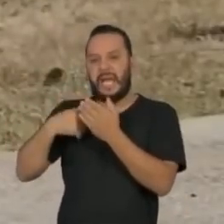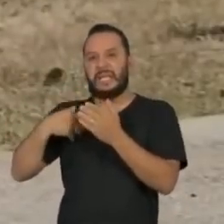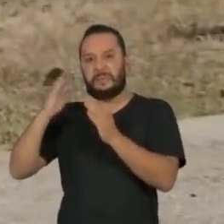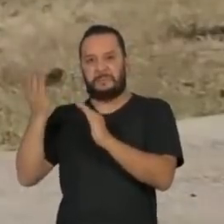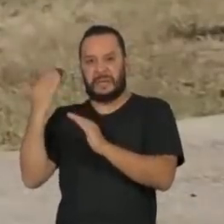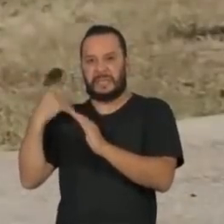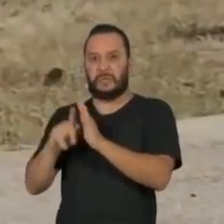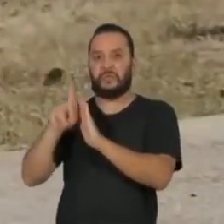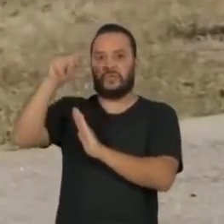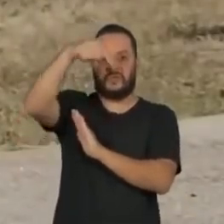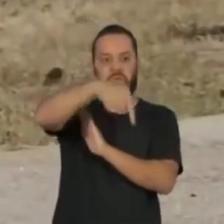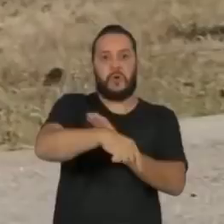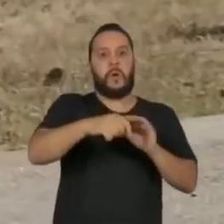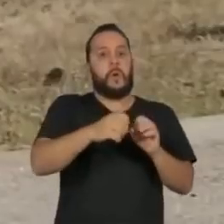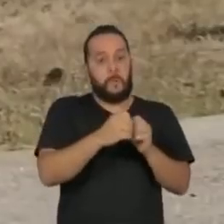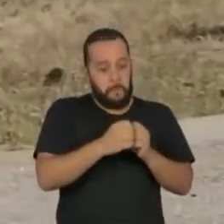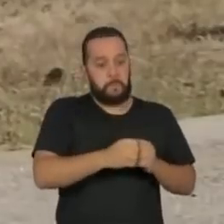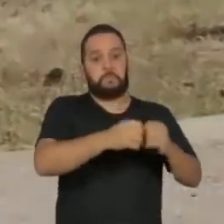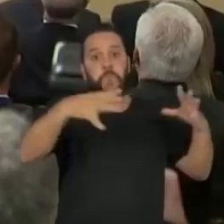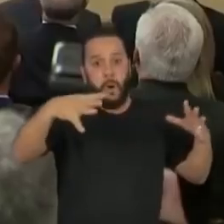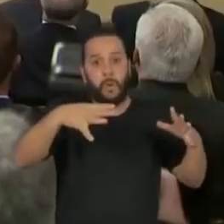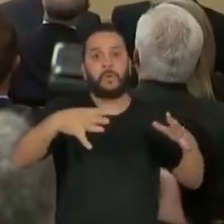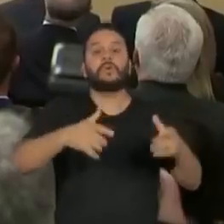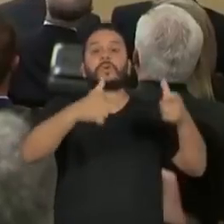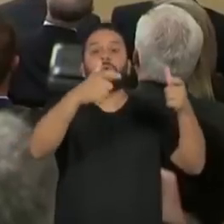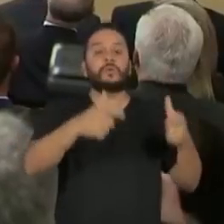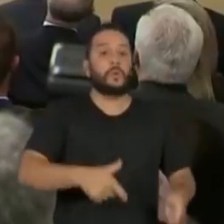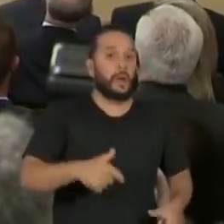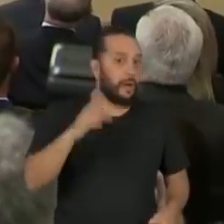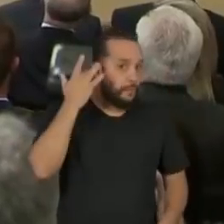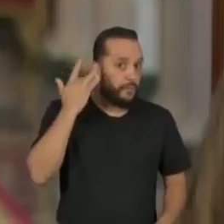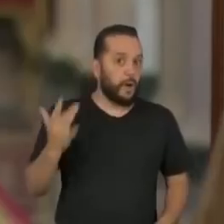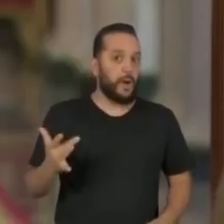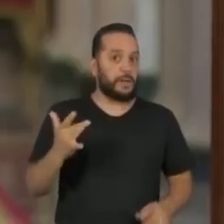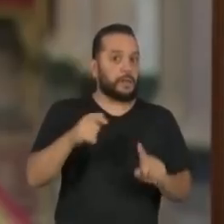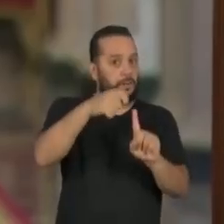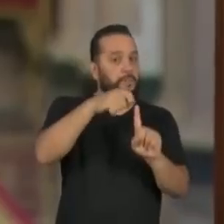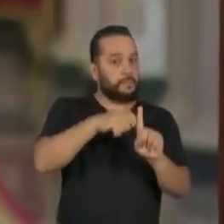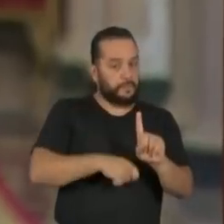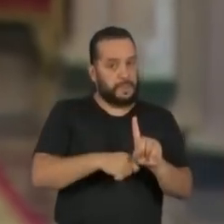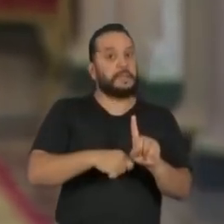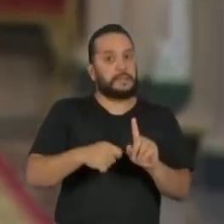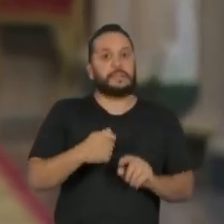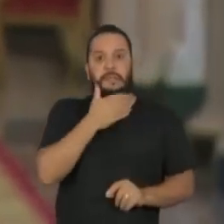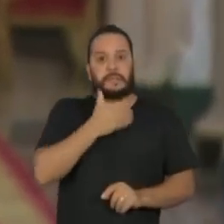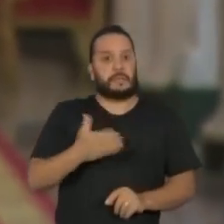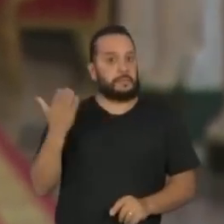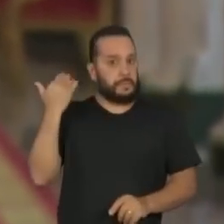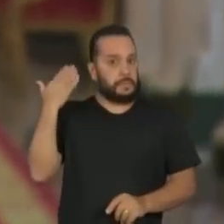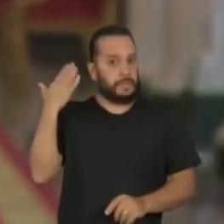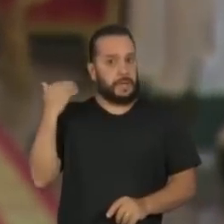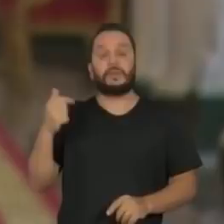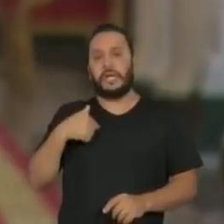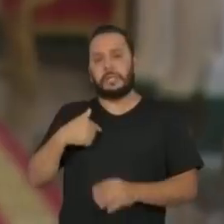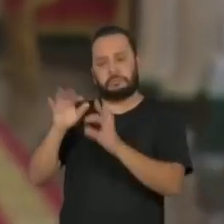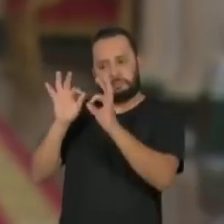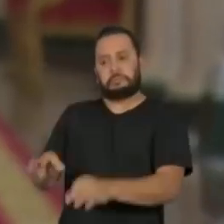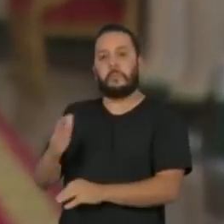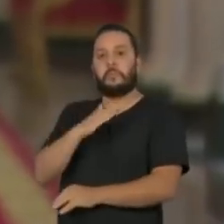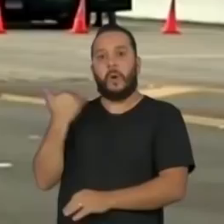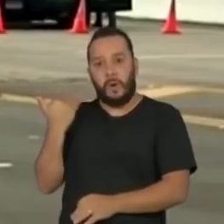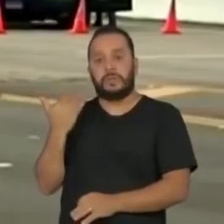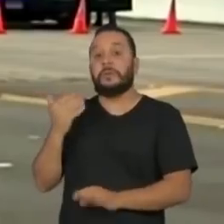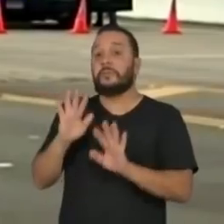de Pensacola, na Flórida, em dezembro passado. Apesar de confirmar a morte, ele não deu detalhes sobre quando a operação foi realizada nem